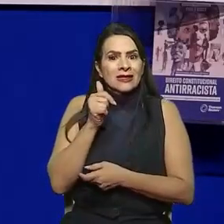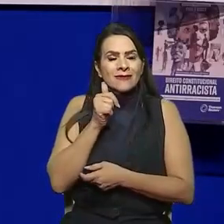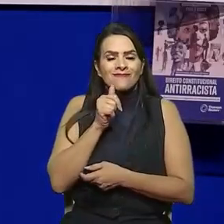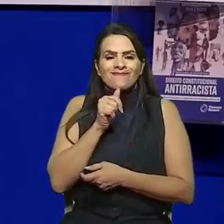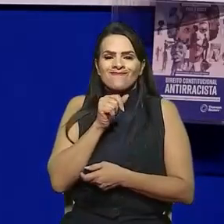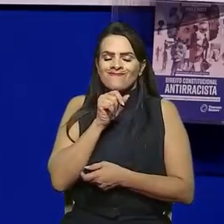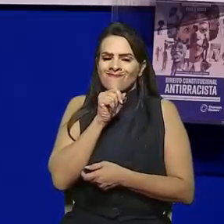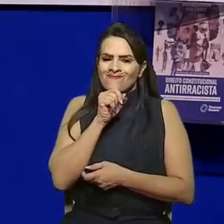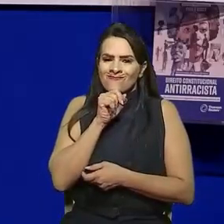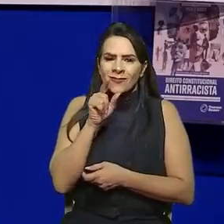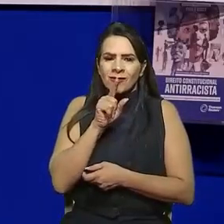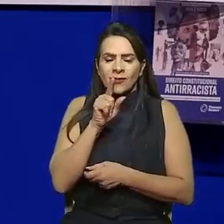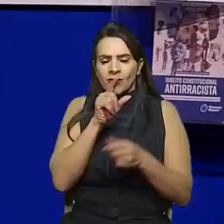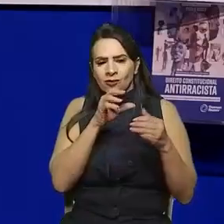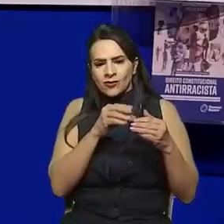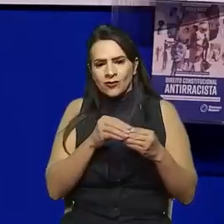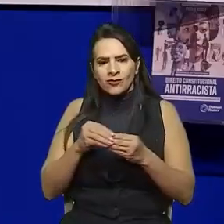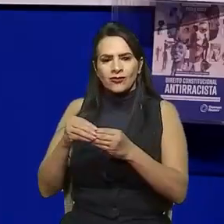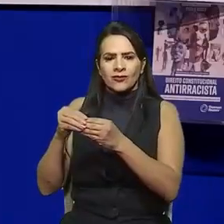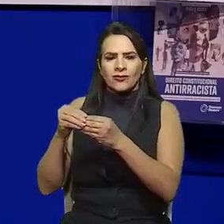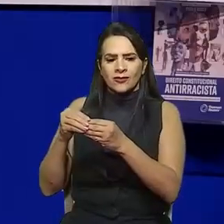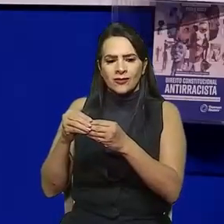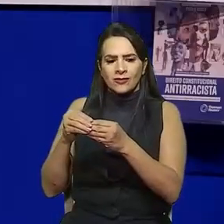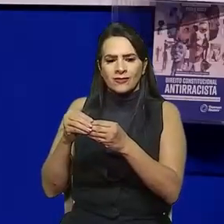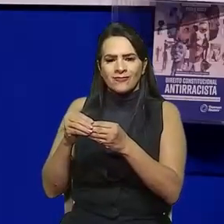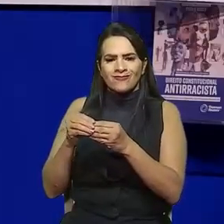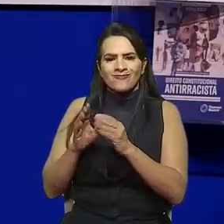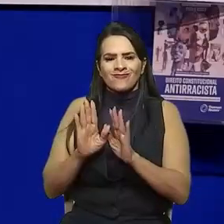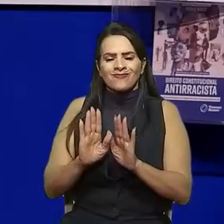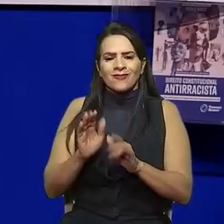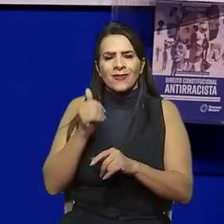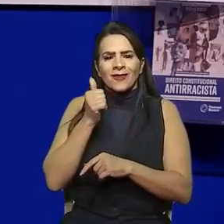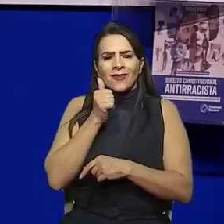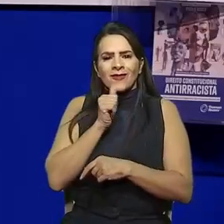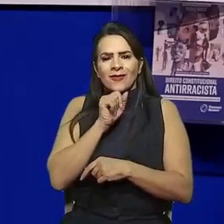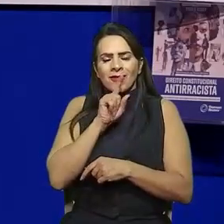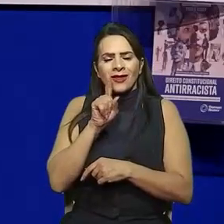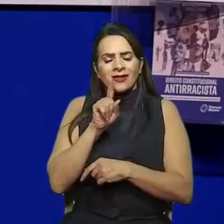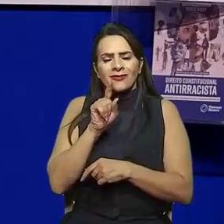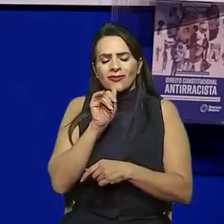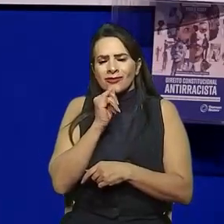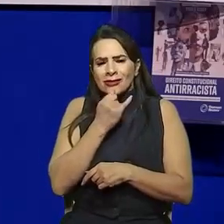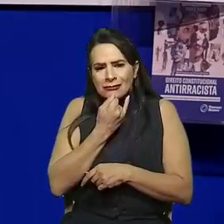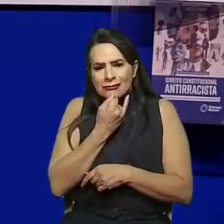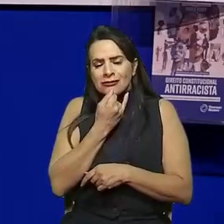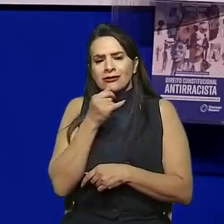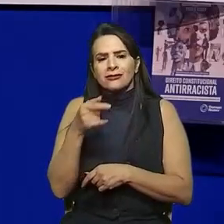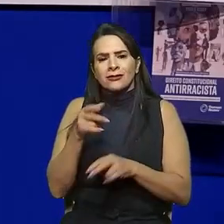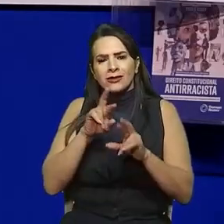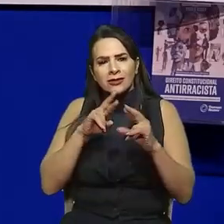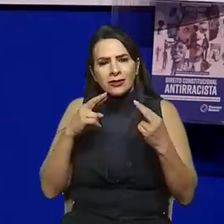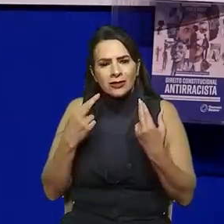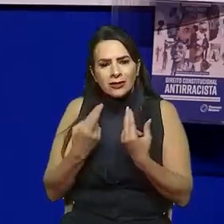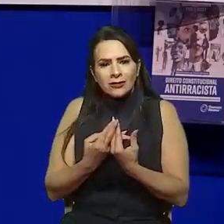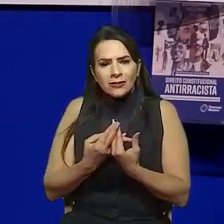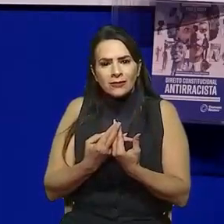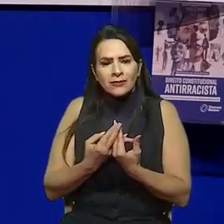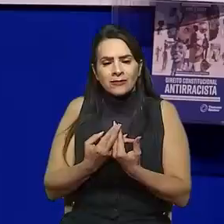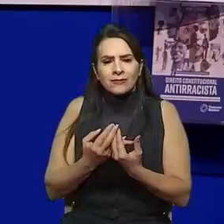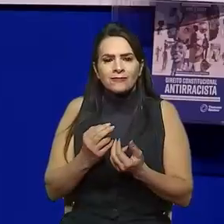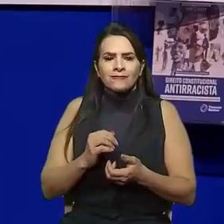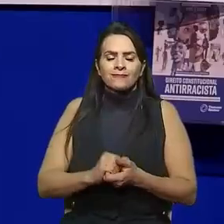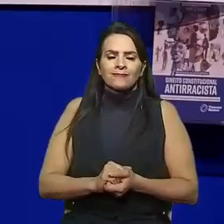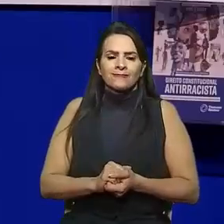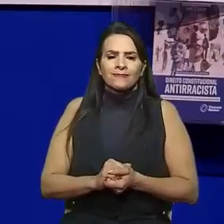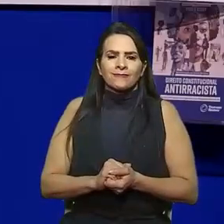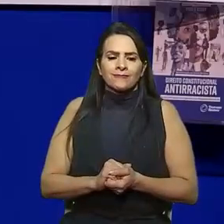papai. Não deixou de jeito nenhum, ela ficou muito chateada com isso. Só que à